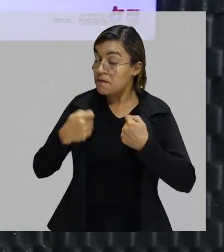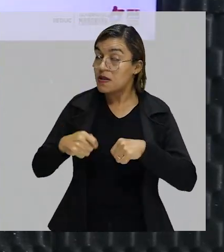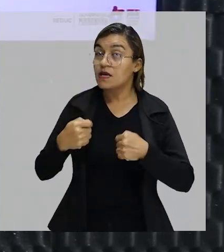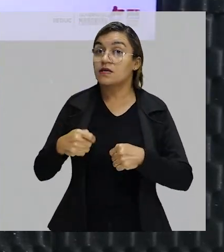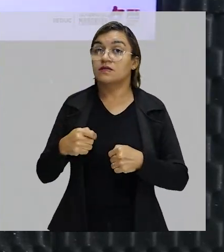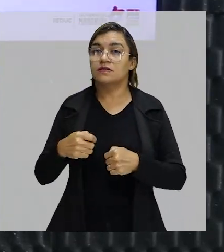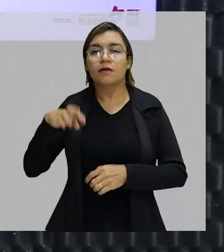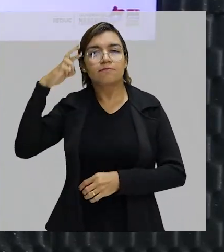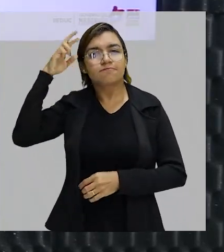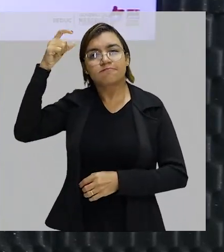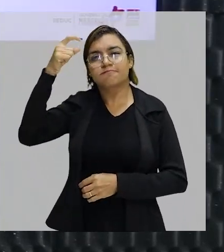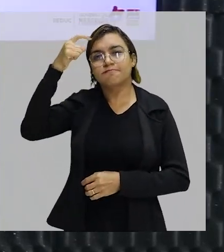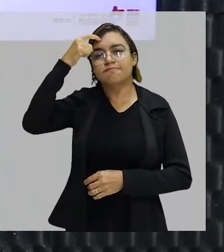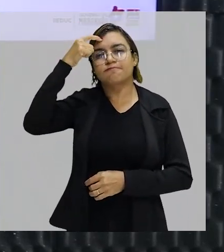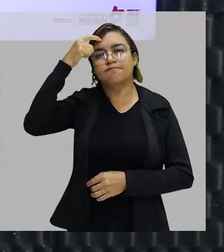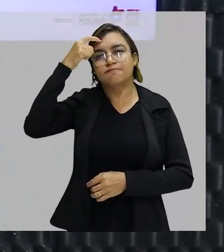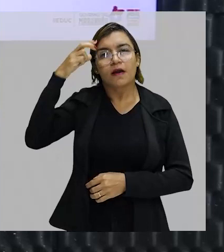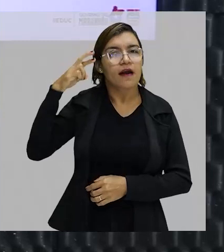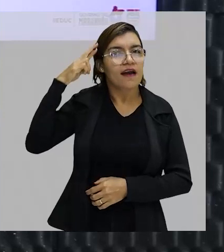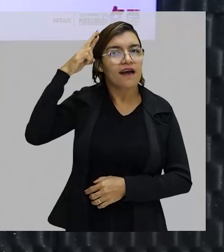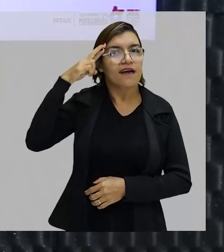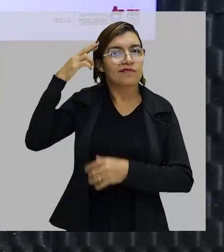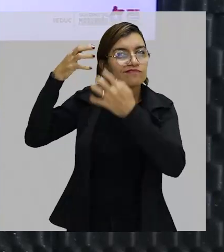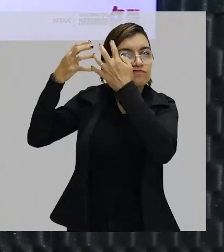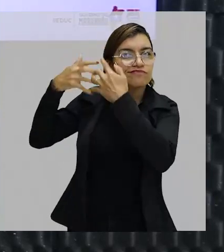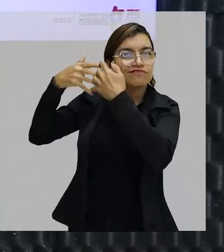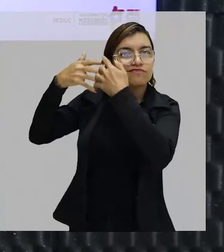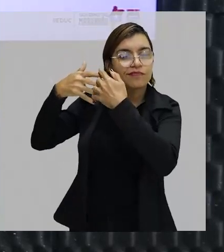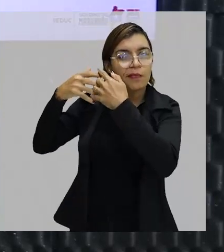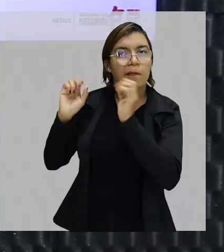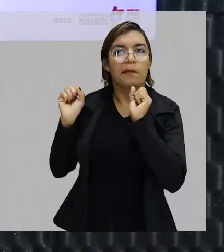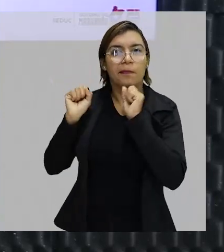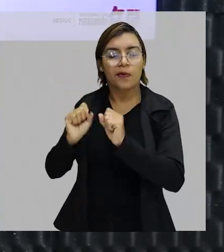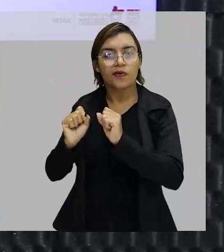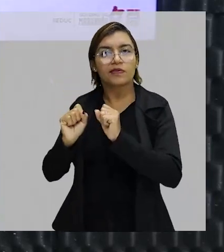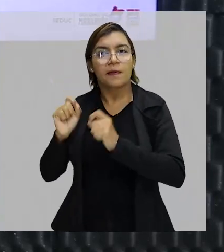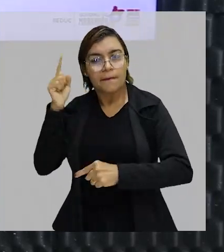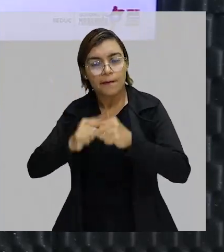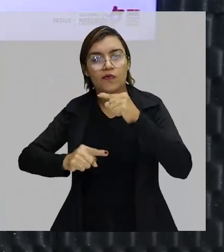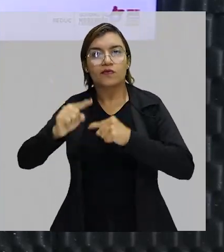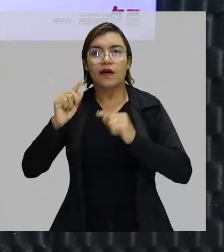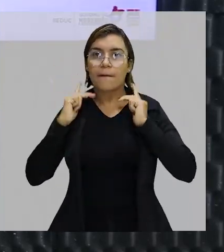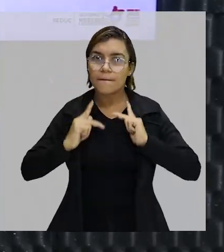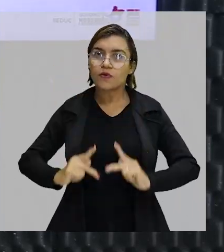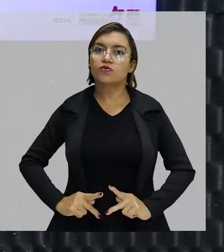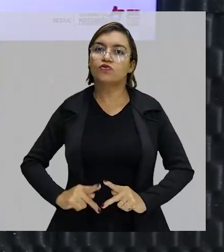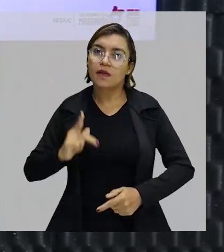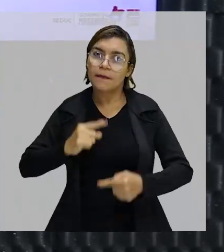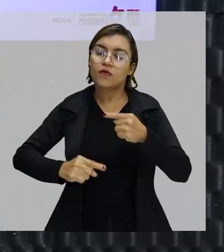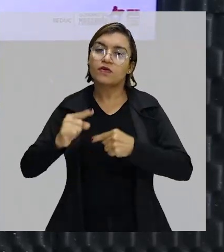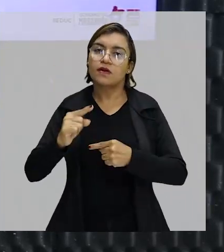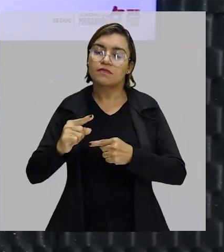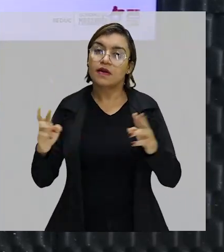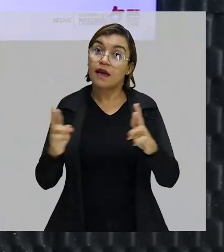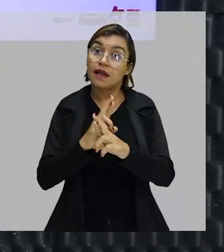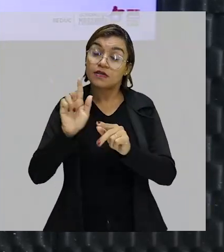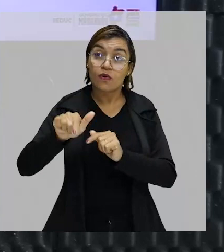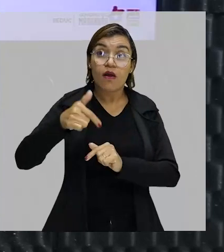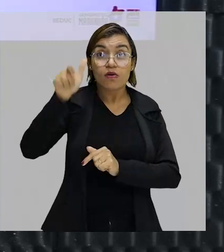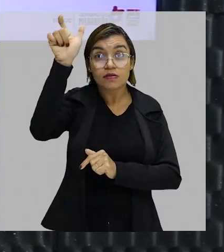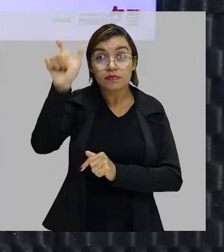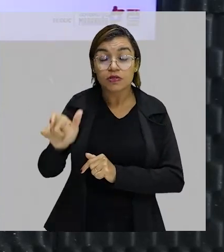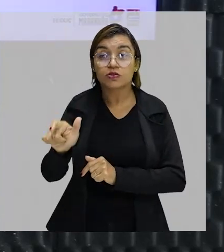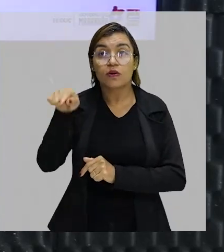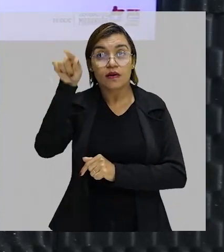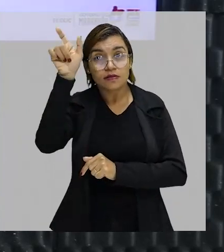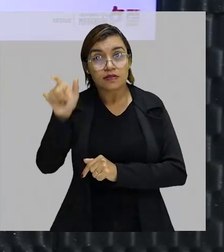se conscientizar, refletir para poder mudar a nossa postura em relação aos outros, em relação àqueles